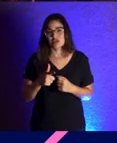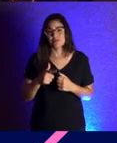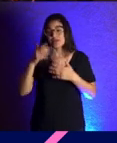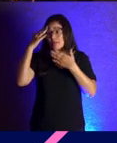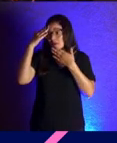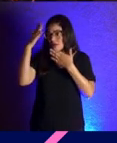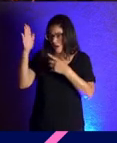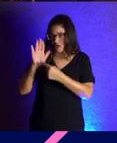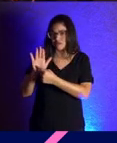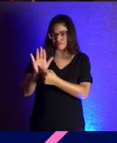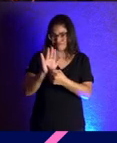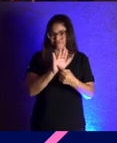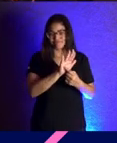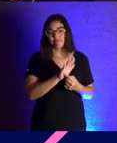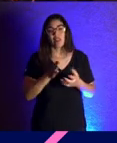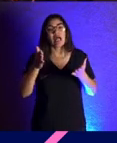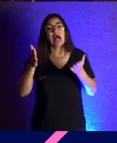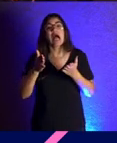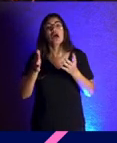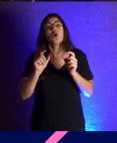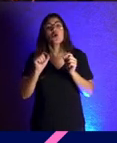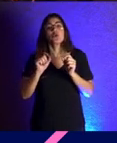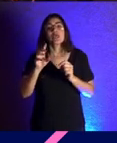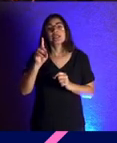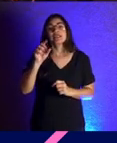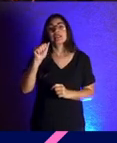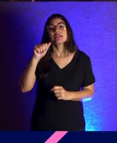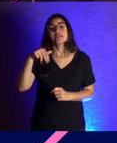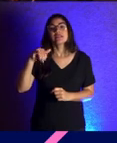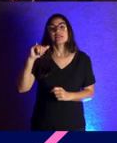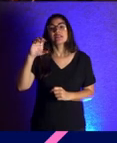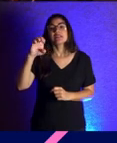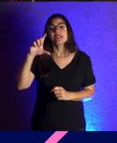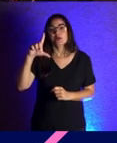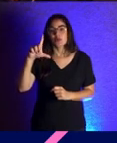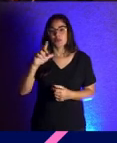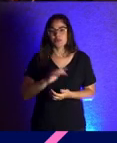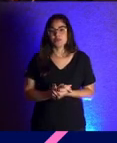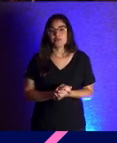apresentação. E agora vamos ouvir o Danilo.